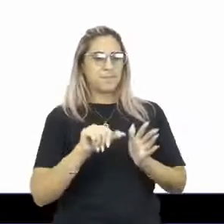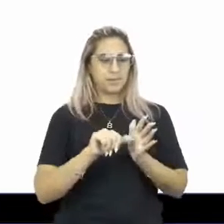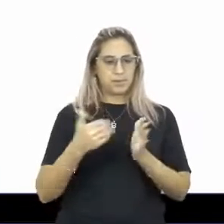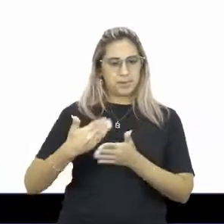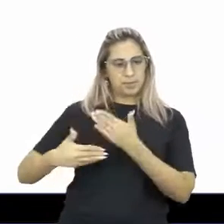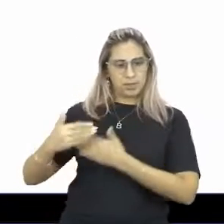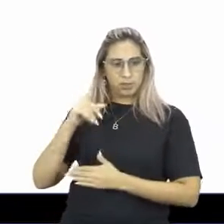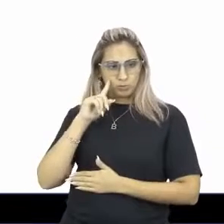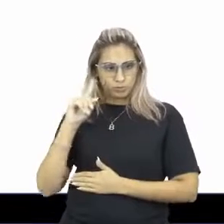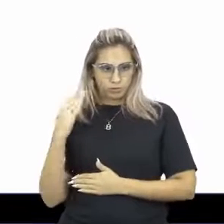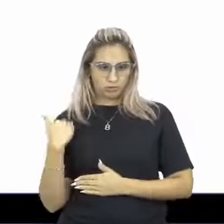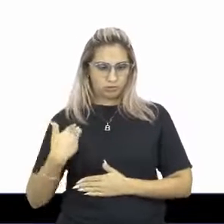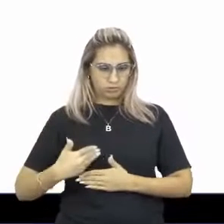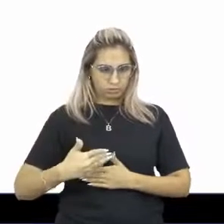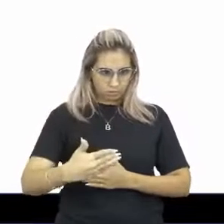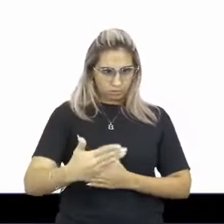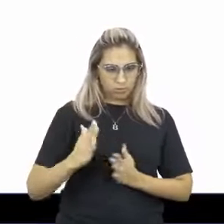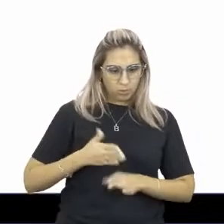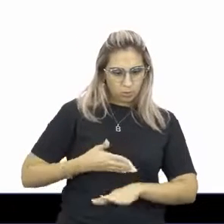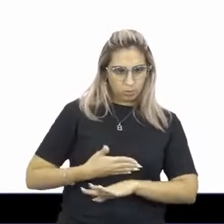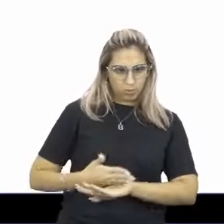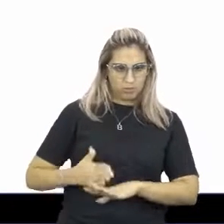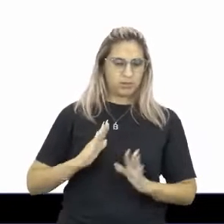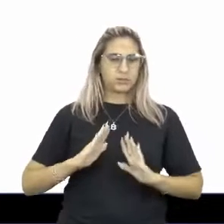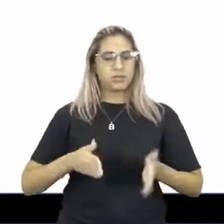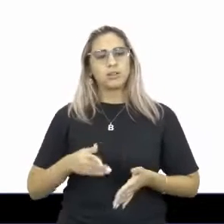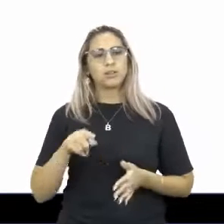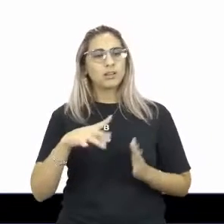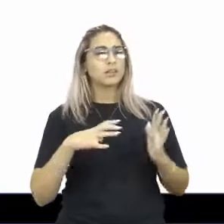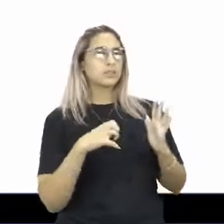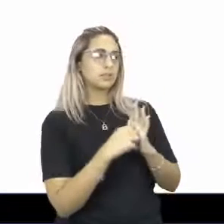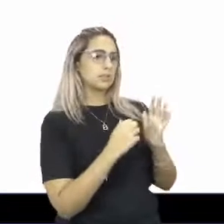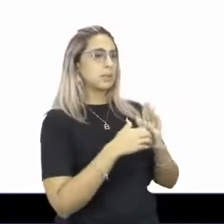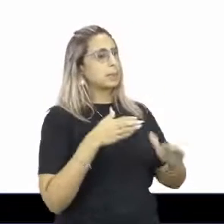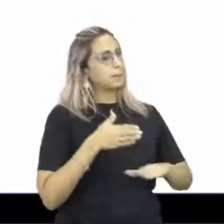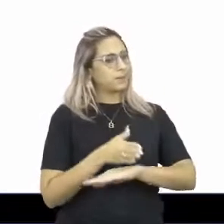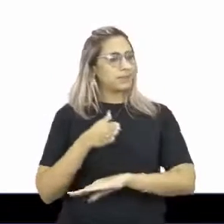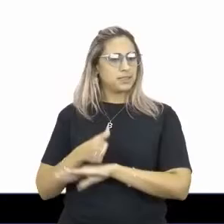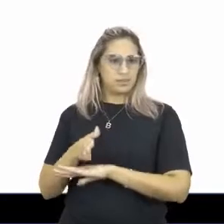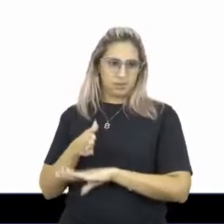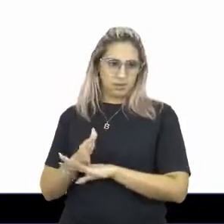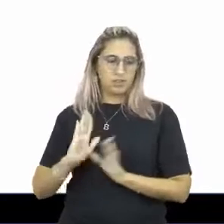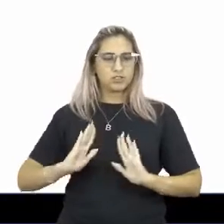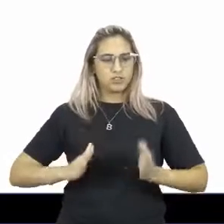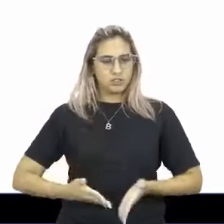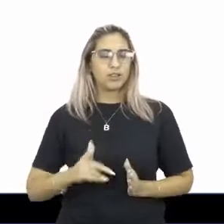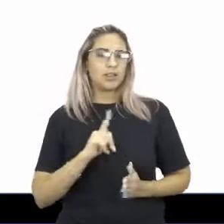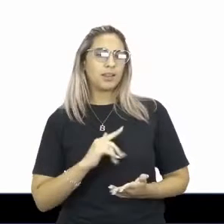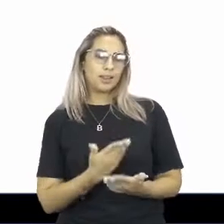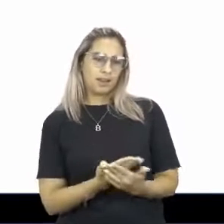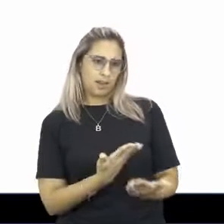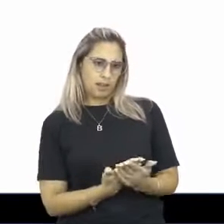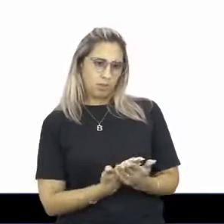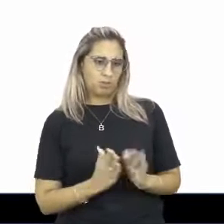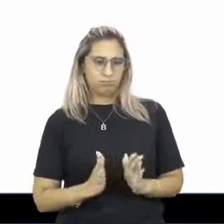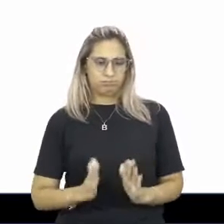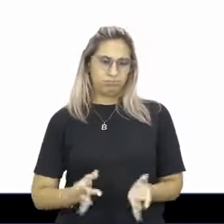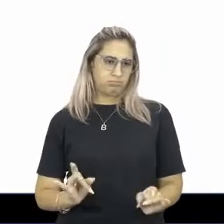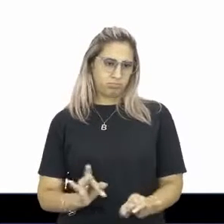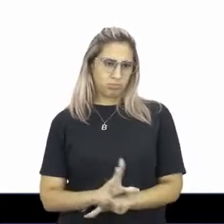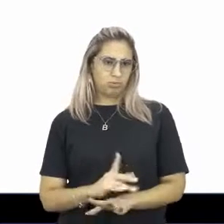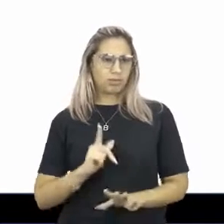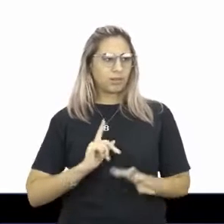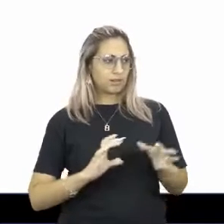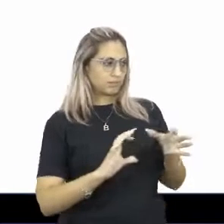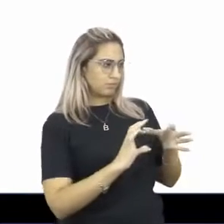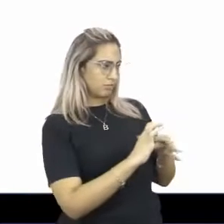do primeiro dia letivo aqui no Estado, você precisa fazer essa inscrição, participar da atribuição, ter aulas atribuídas, criar um